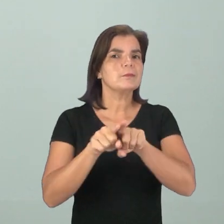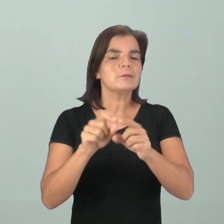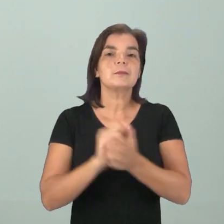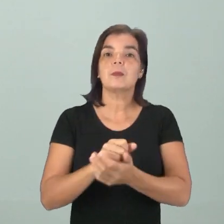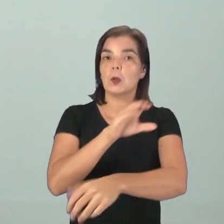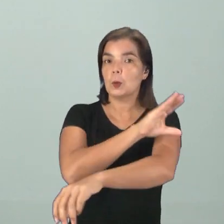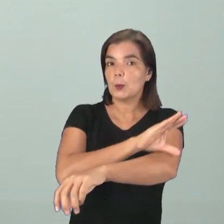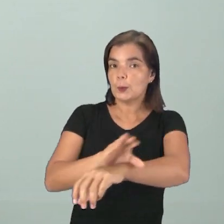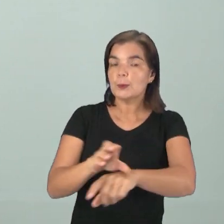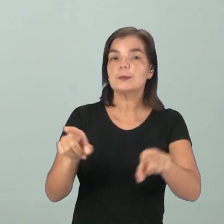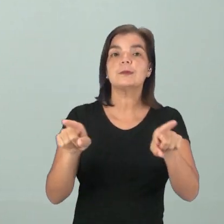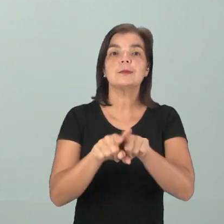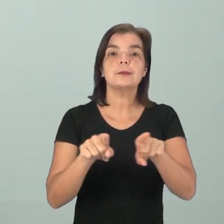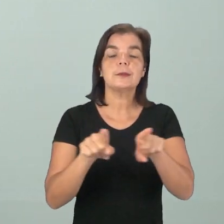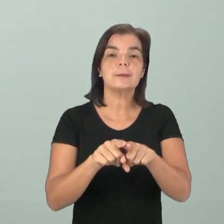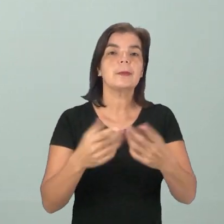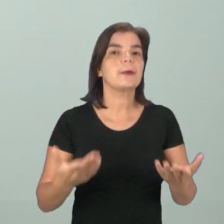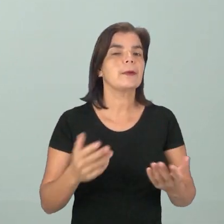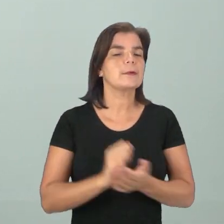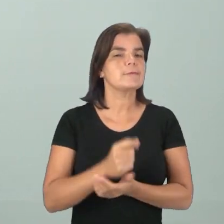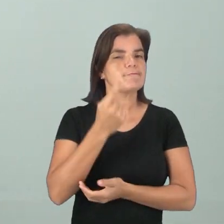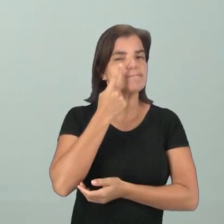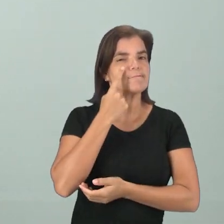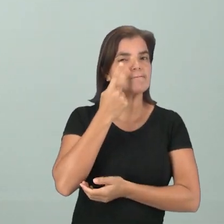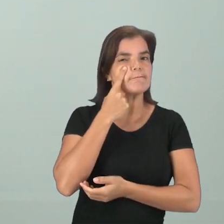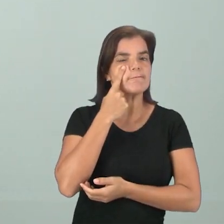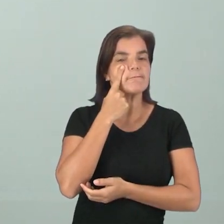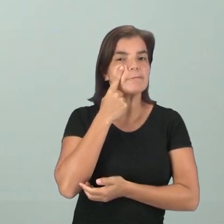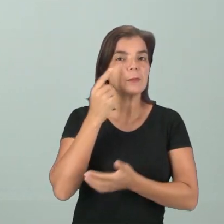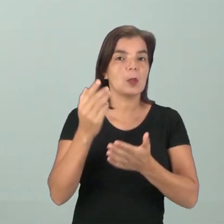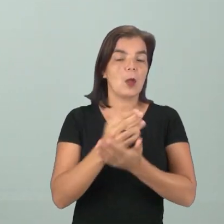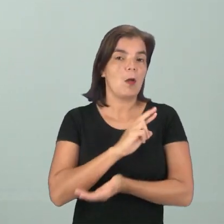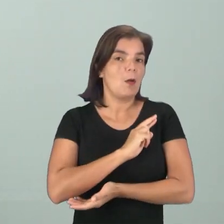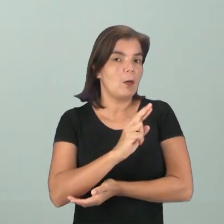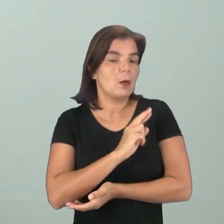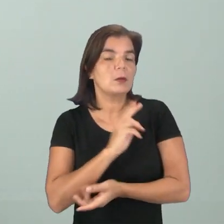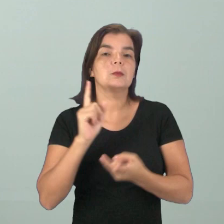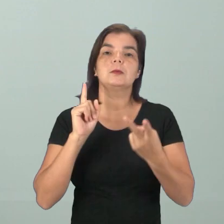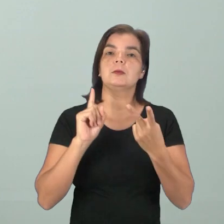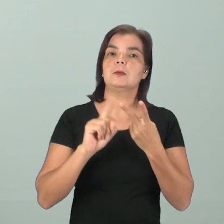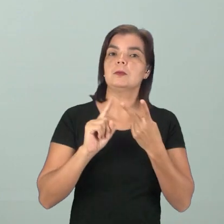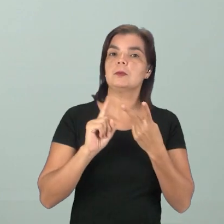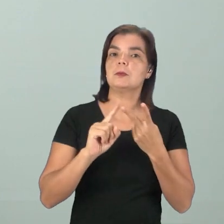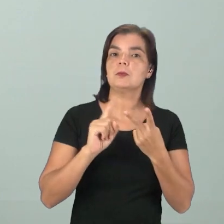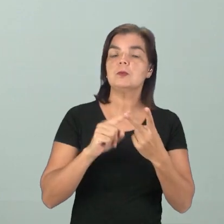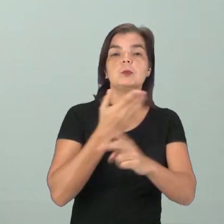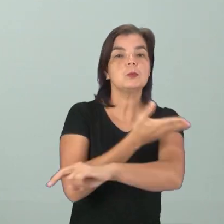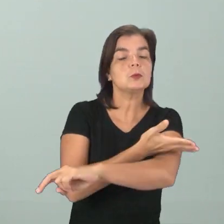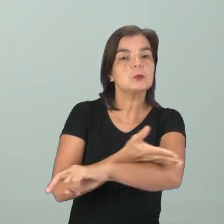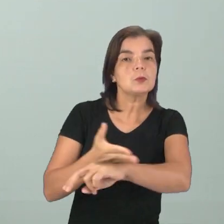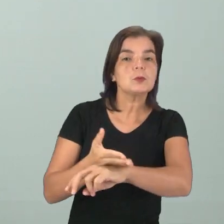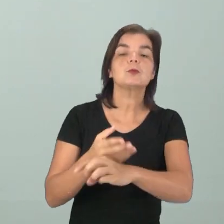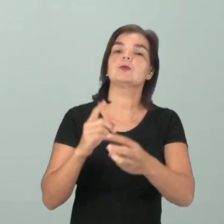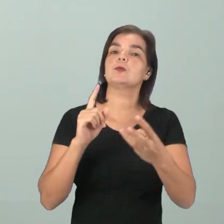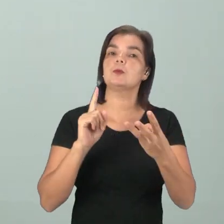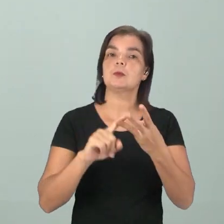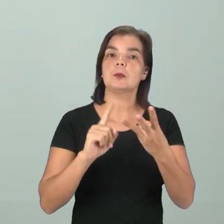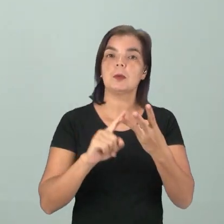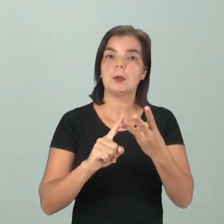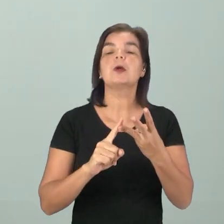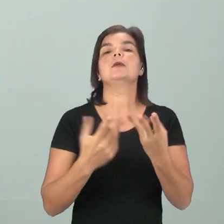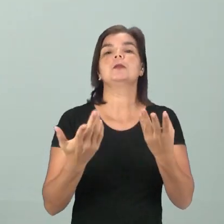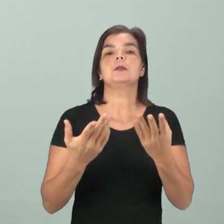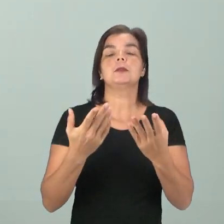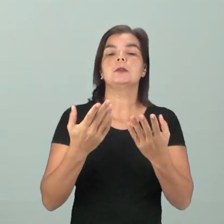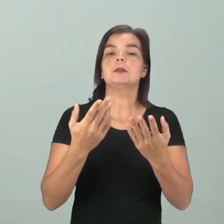tanto culturais, quando a gente cita a religião, os costumes, as tradições,